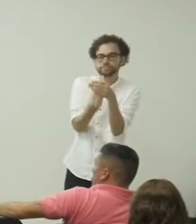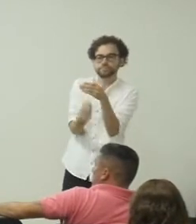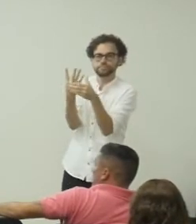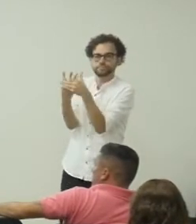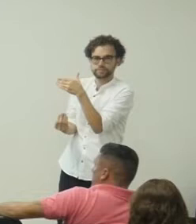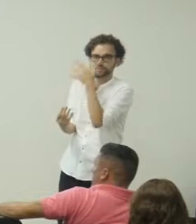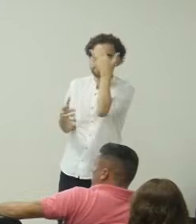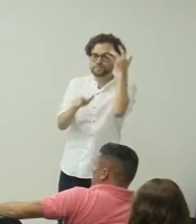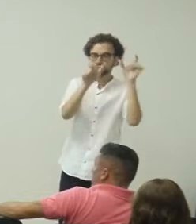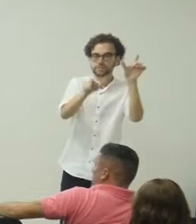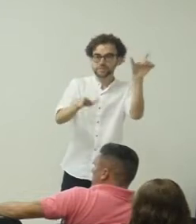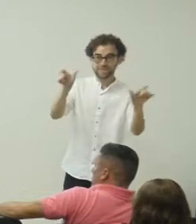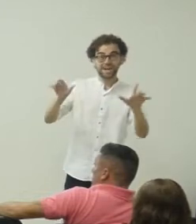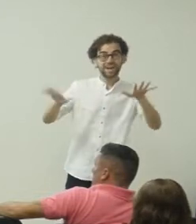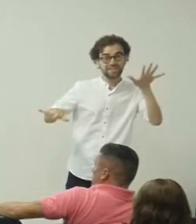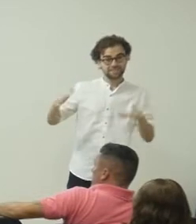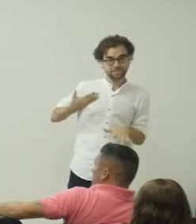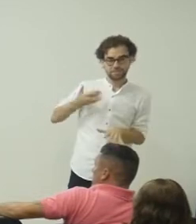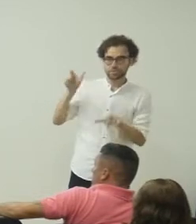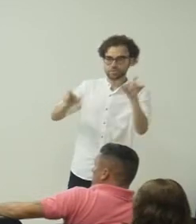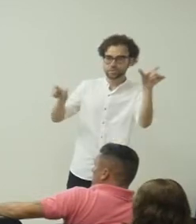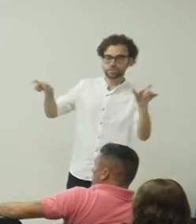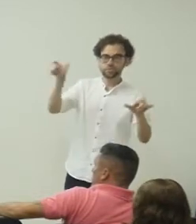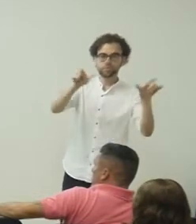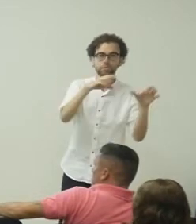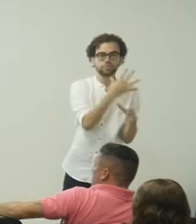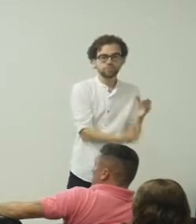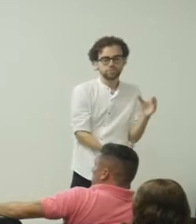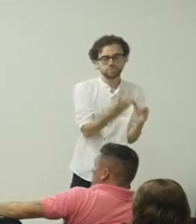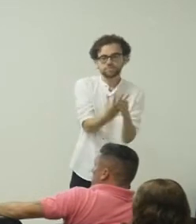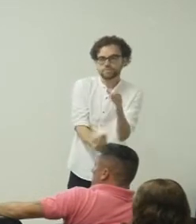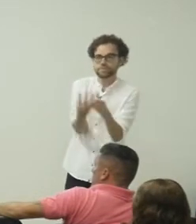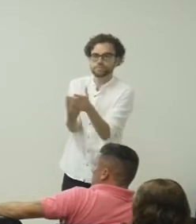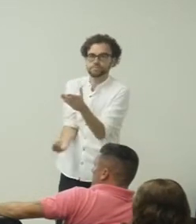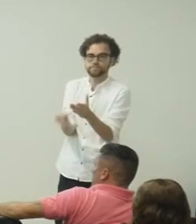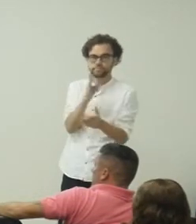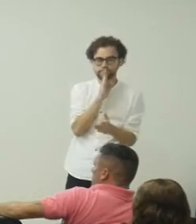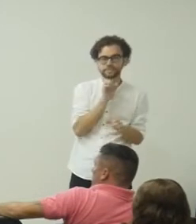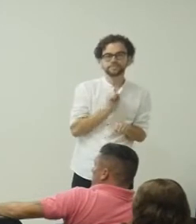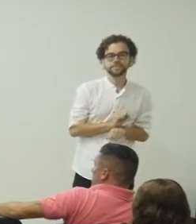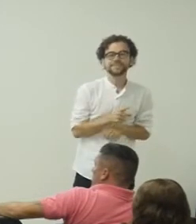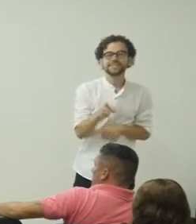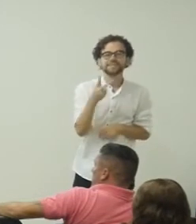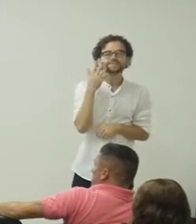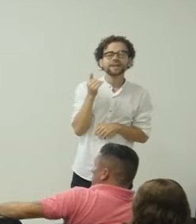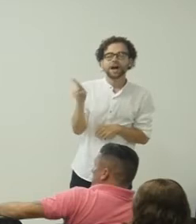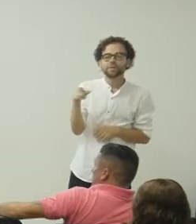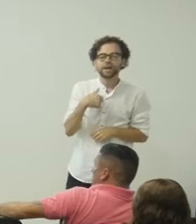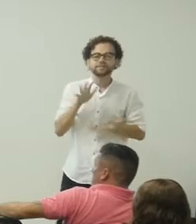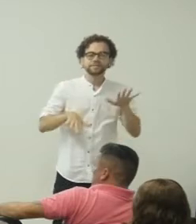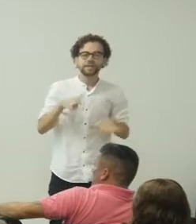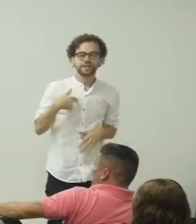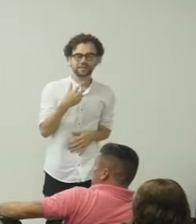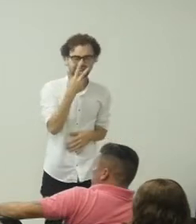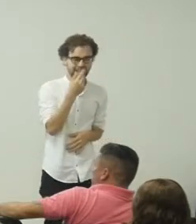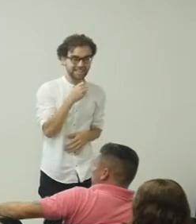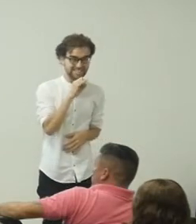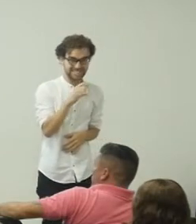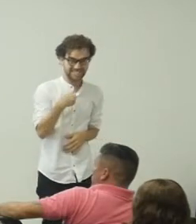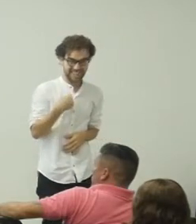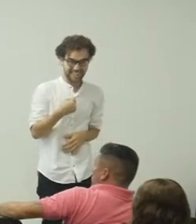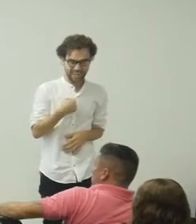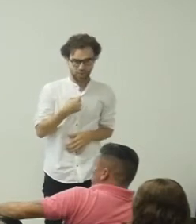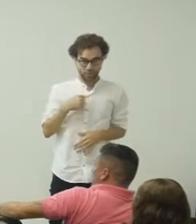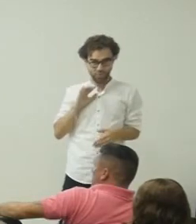colegas. Muitas vezes os colegas se omitem porque sabem que aquela pessoa tem uma certa mania persecutória e se eu me meter, eu